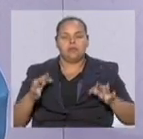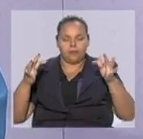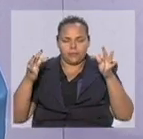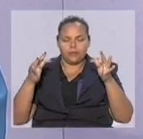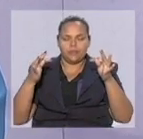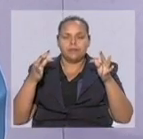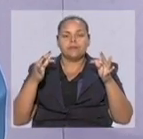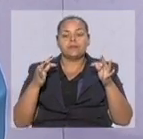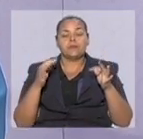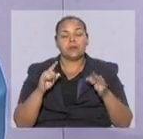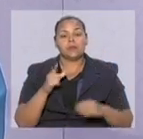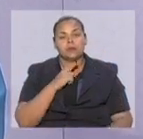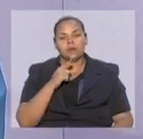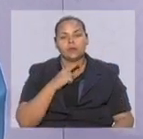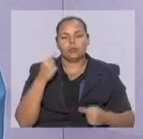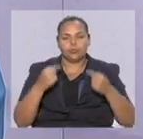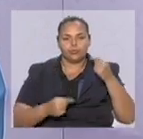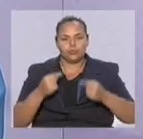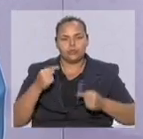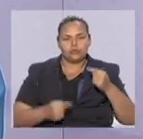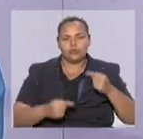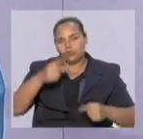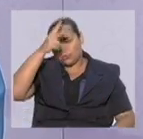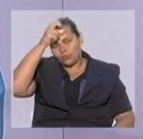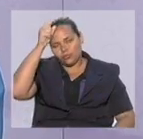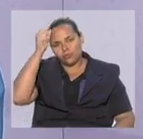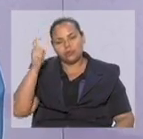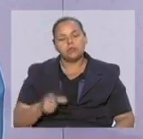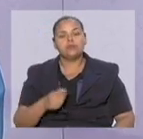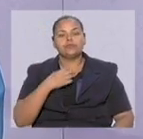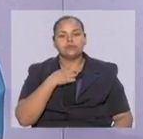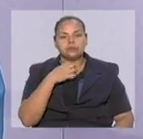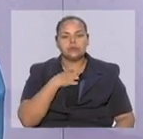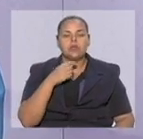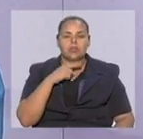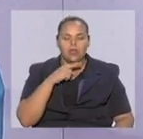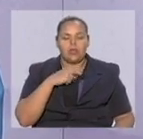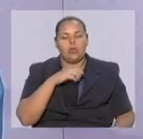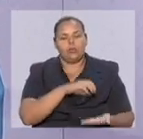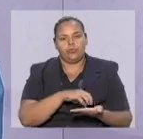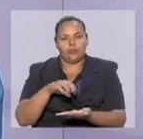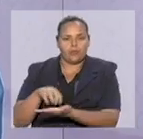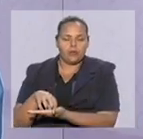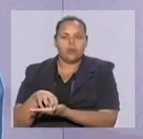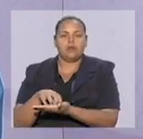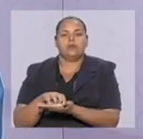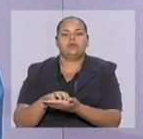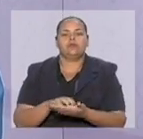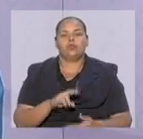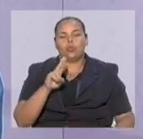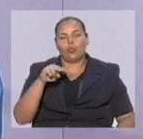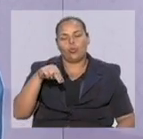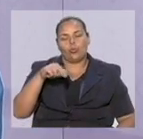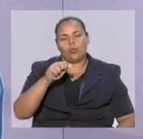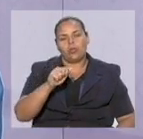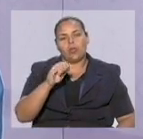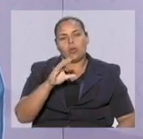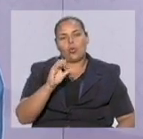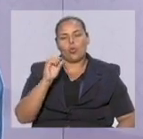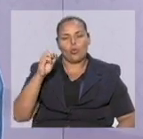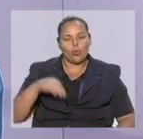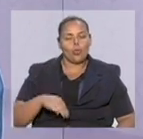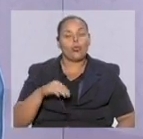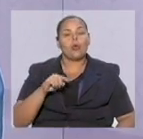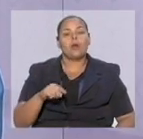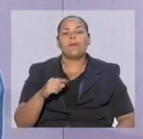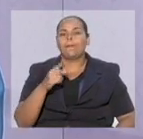se descentralize. Já existe uma política pública nesse sentido, já existem unidades chamadas UNACOM,